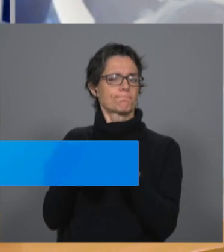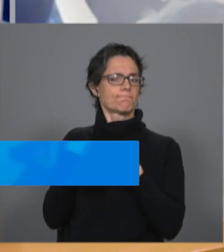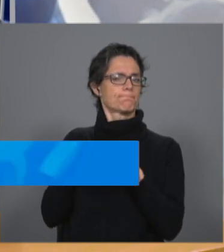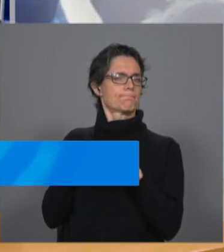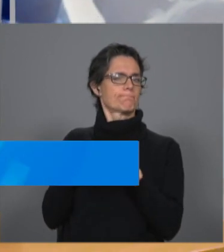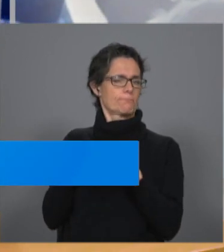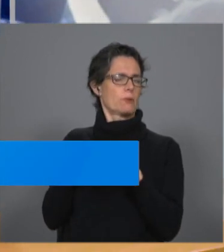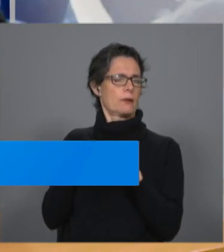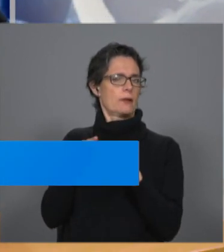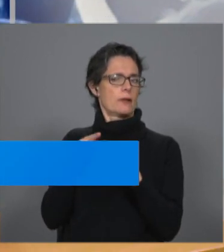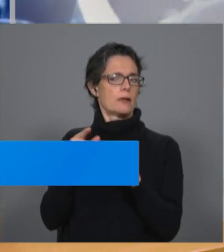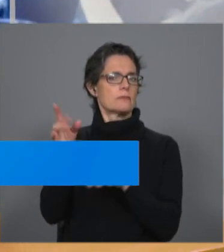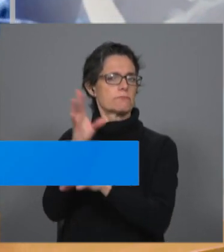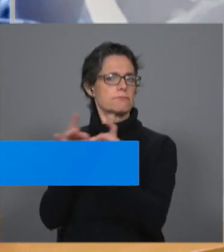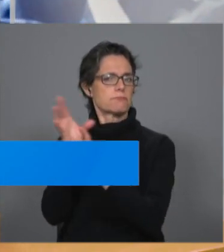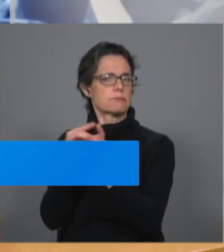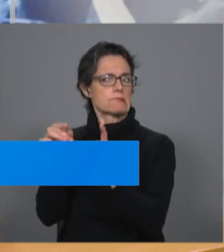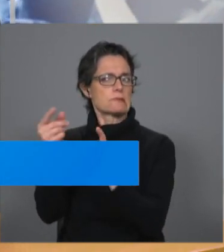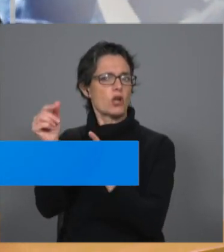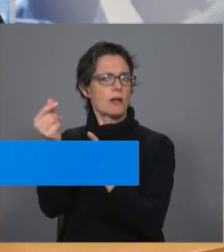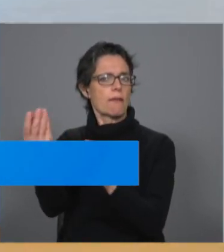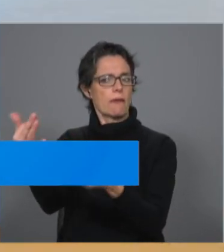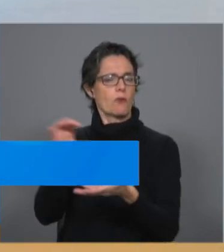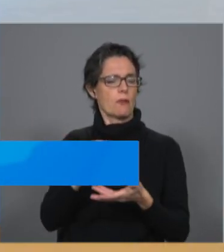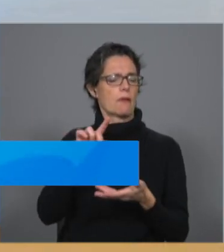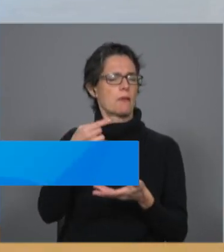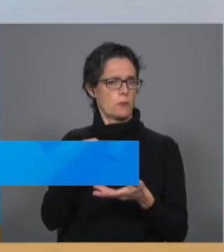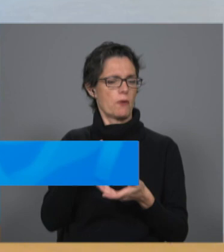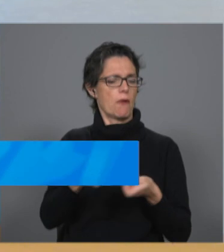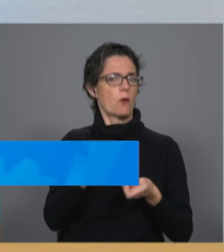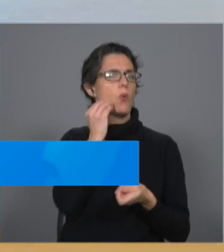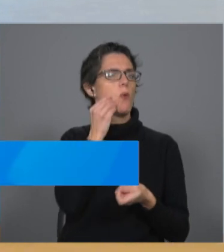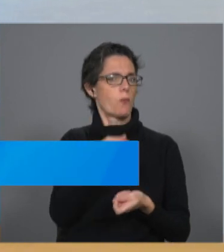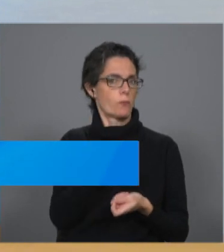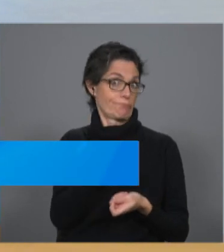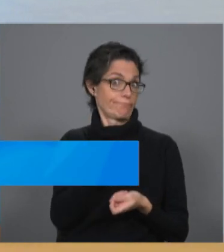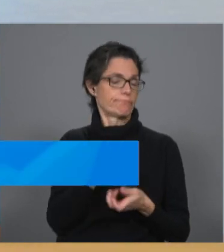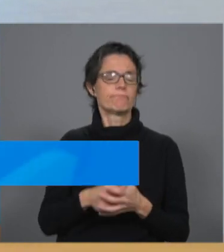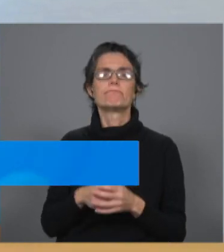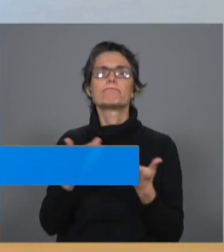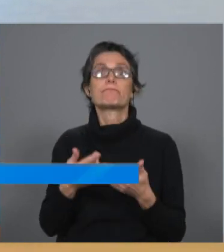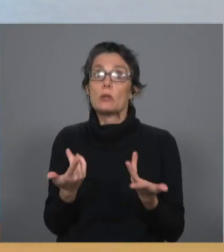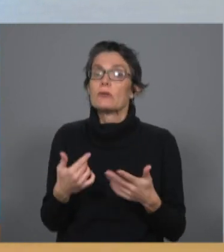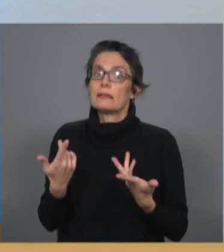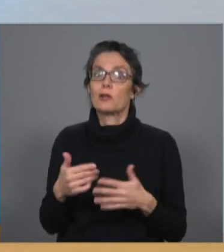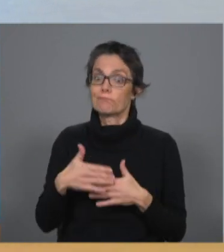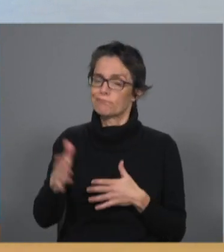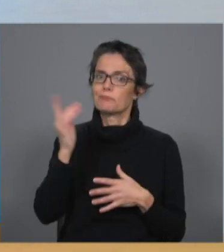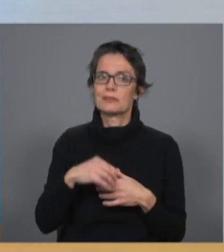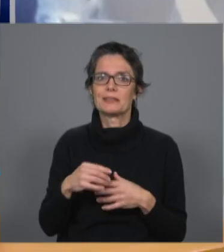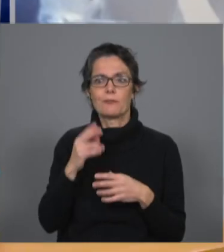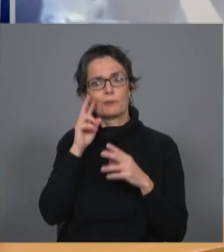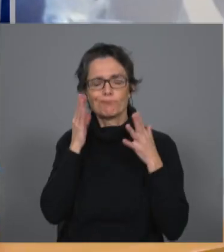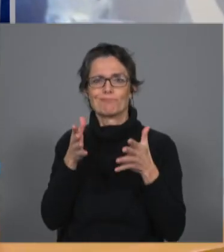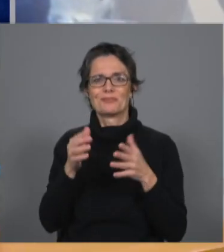bem aplicados e cheguem onde são necessários. Muito bem, estaremos atentos nos próximos 6 meses. José Pedro Frazão, muito obrigado por teres